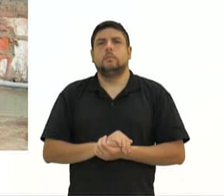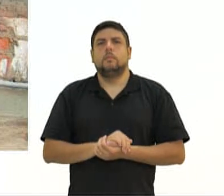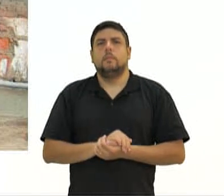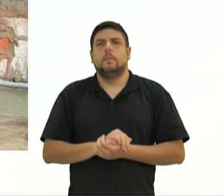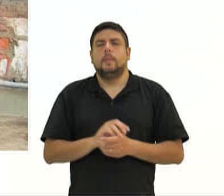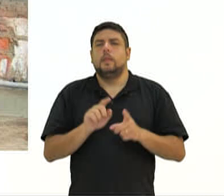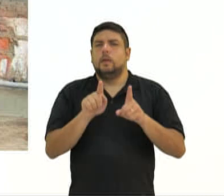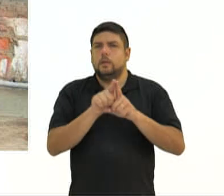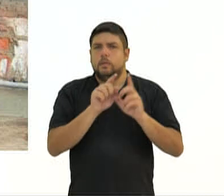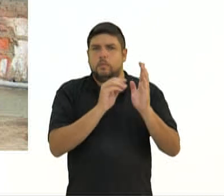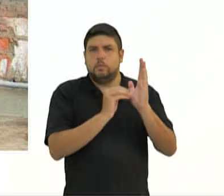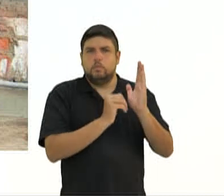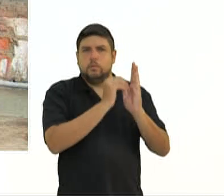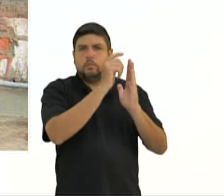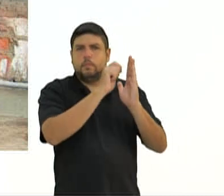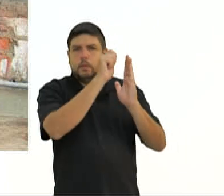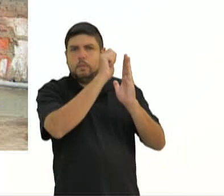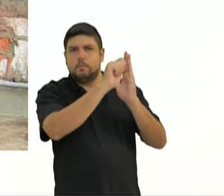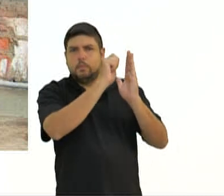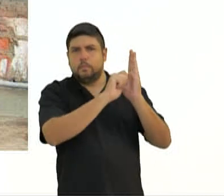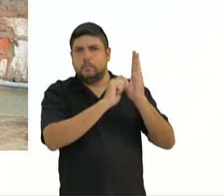de parede, tá?